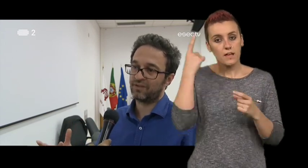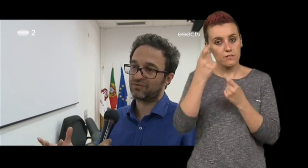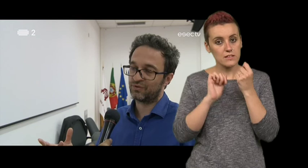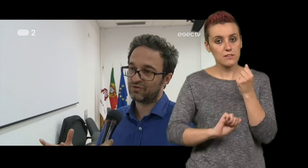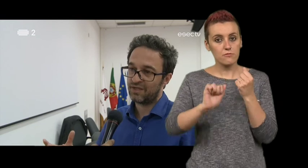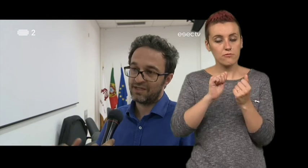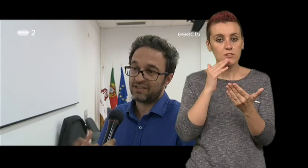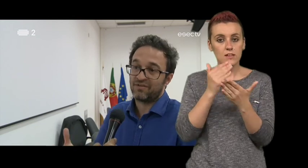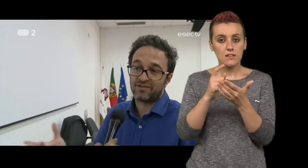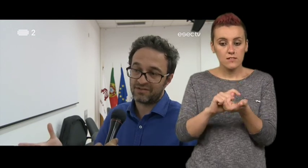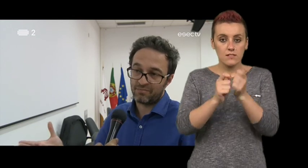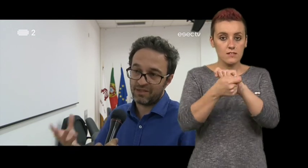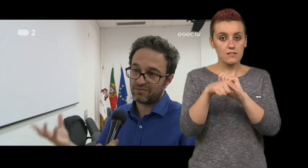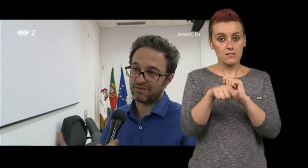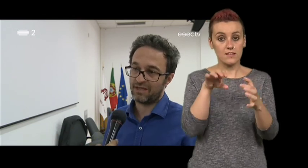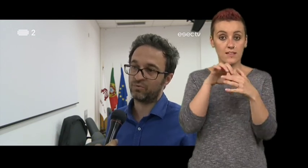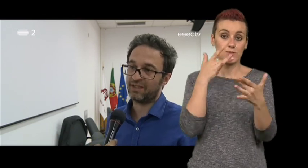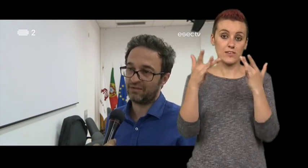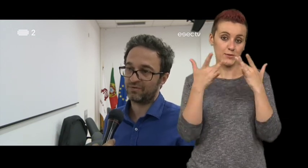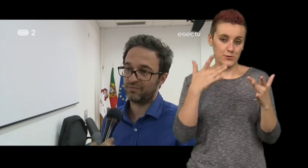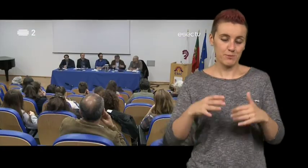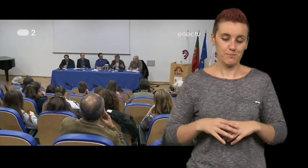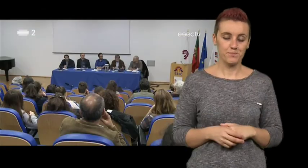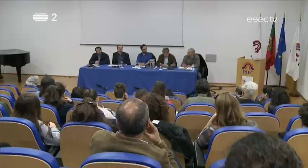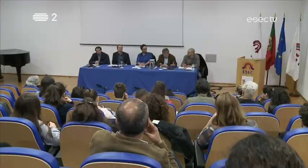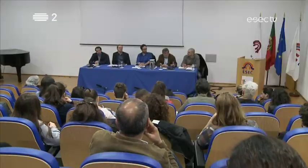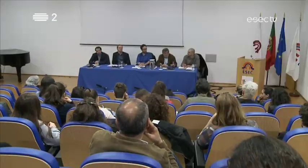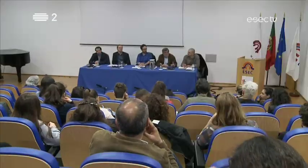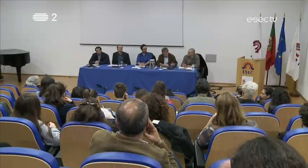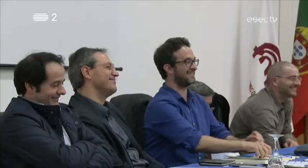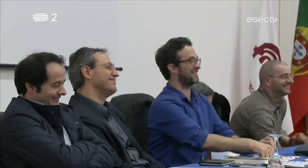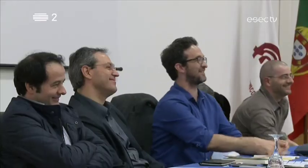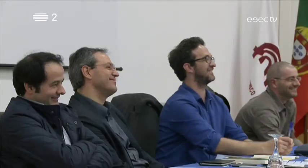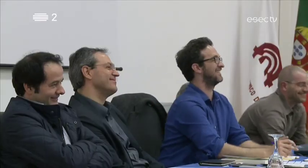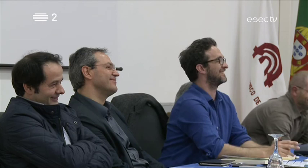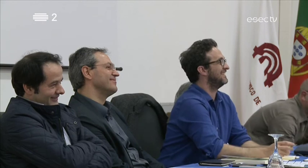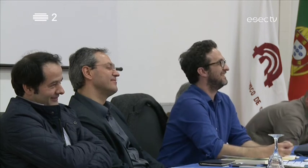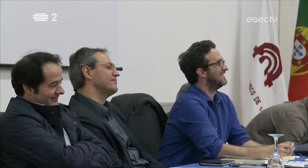as suas reflexões através deste meio que é o teatro.